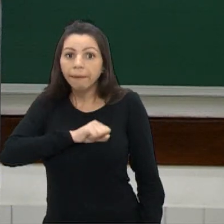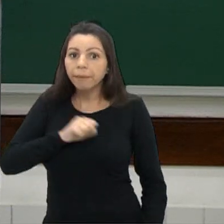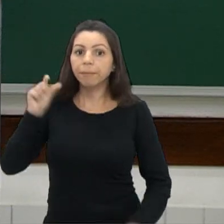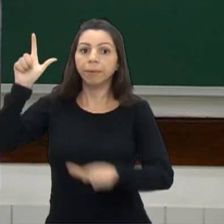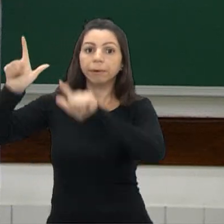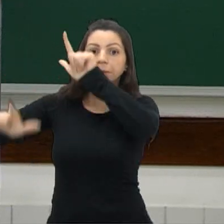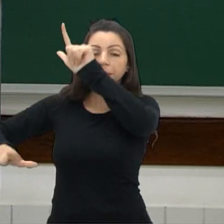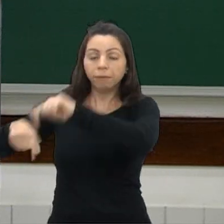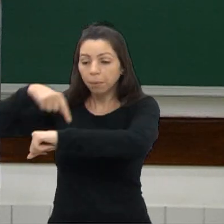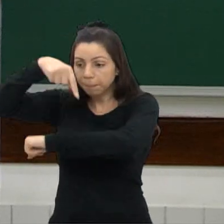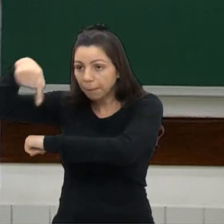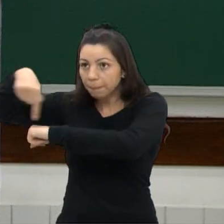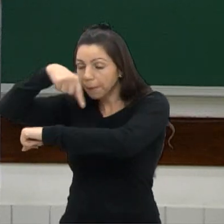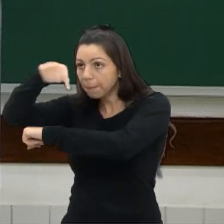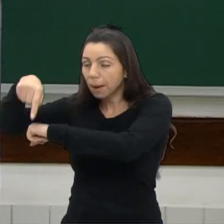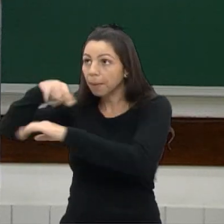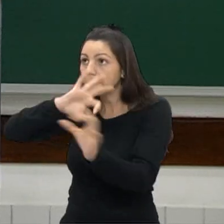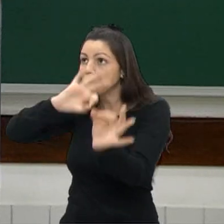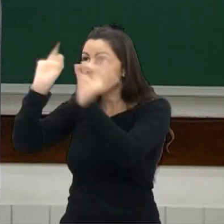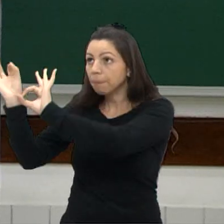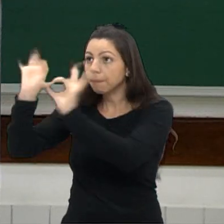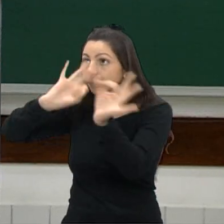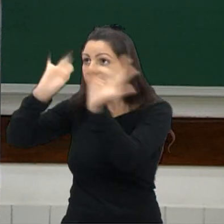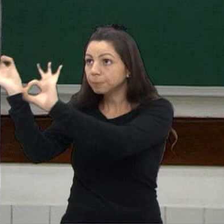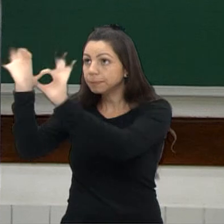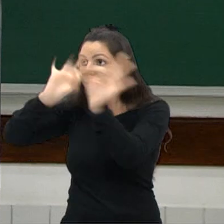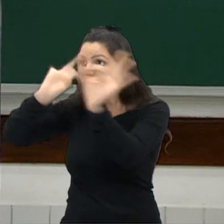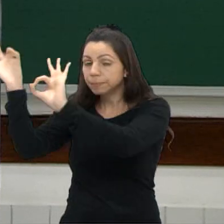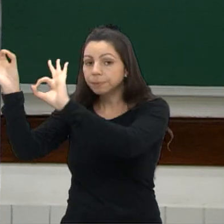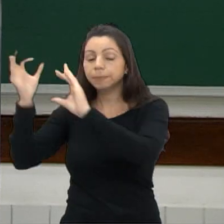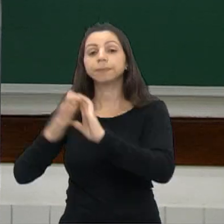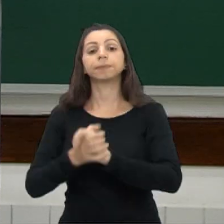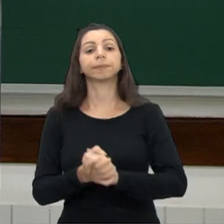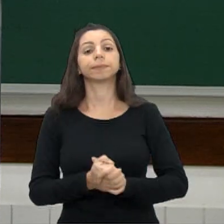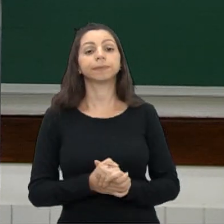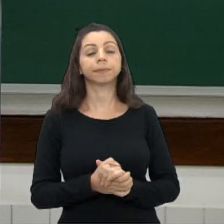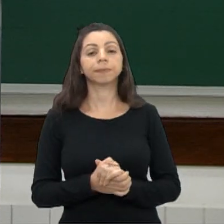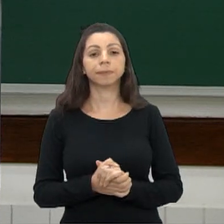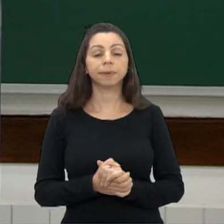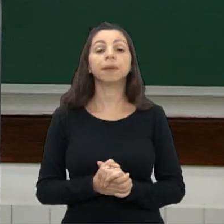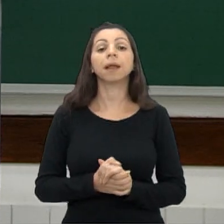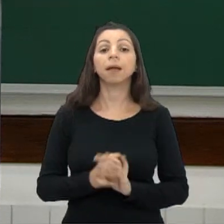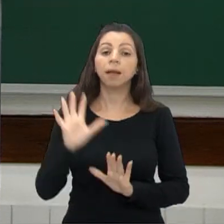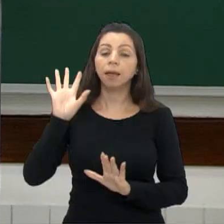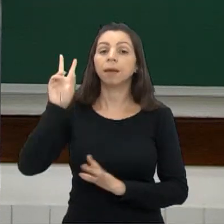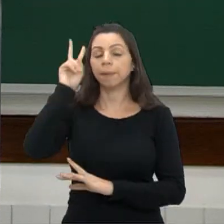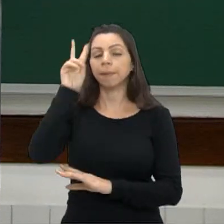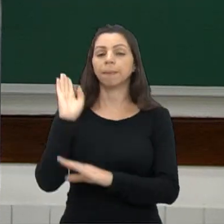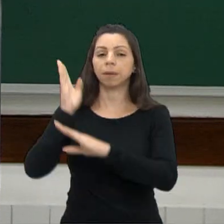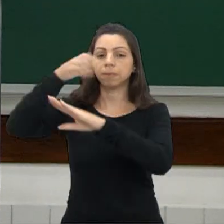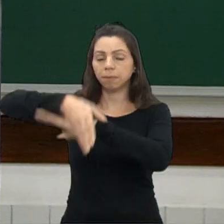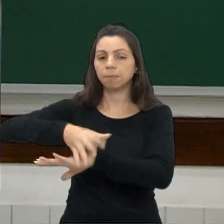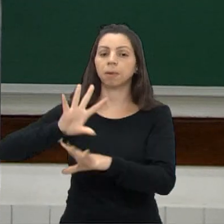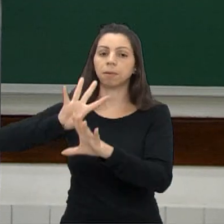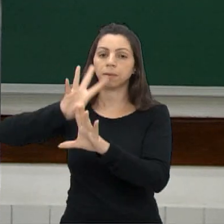muito tempo com ela, então ela pode ser considerada uma personagem e